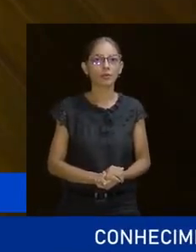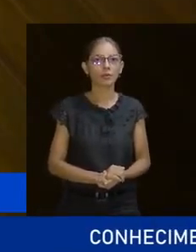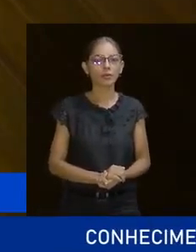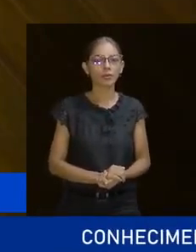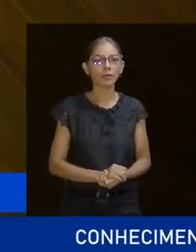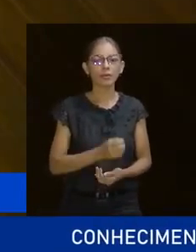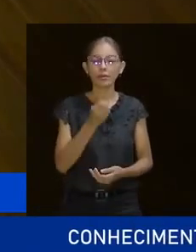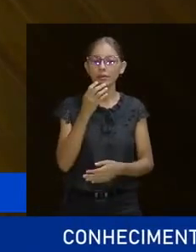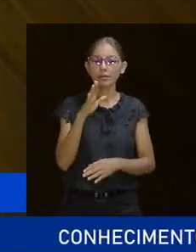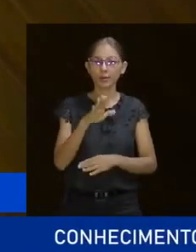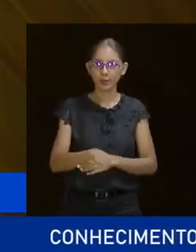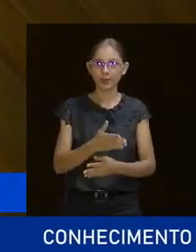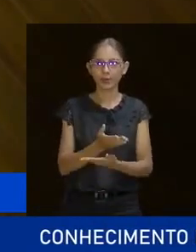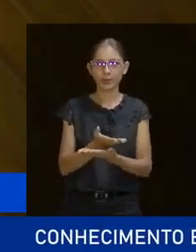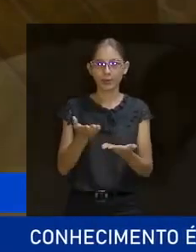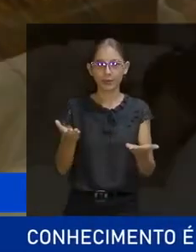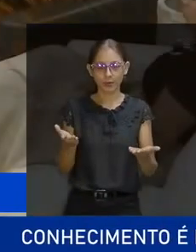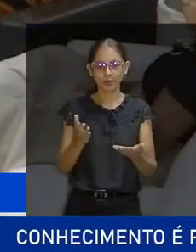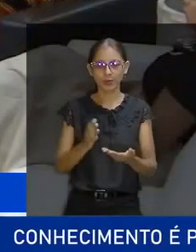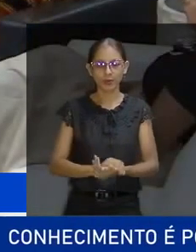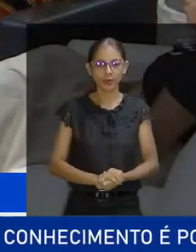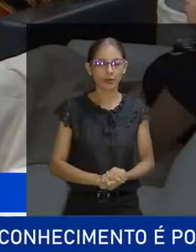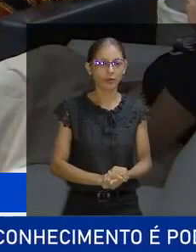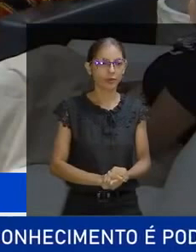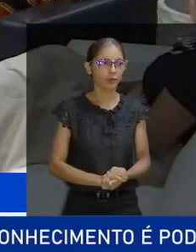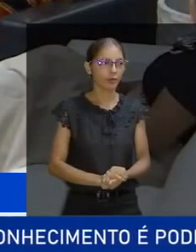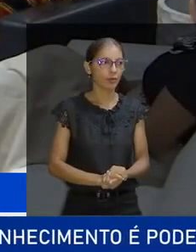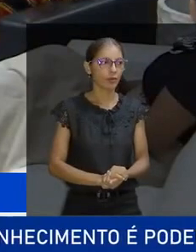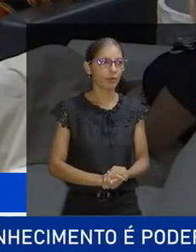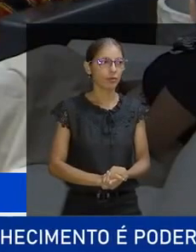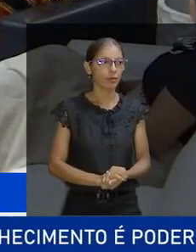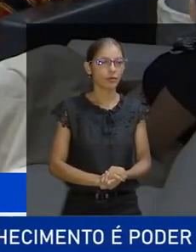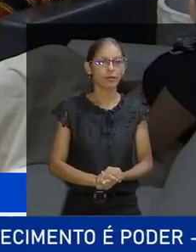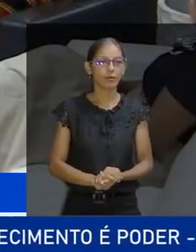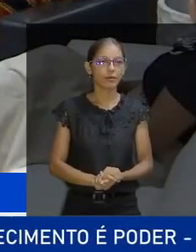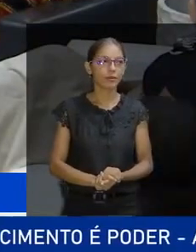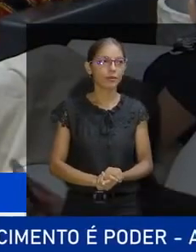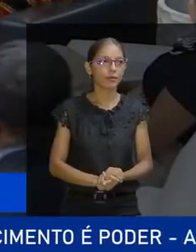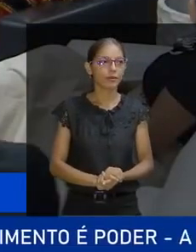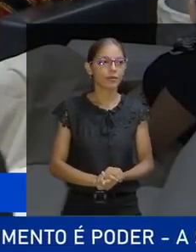Boa tarde a todos. Você está.